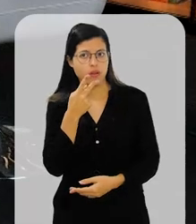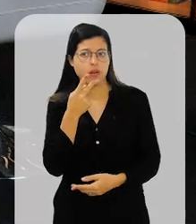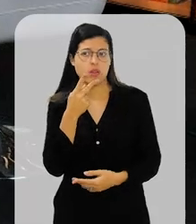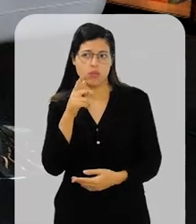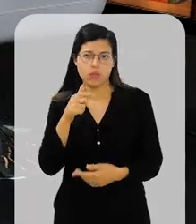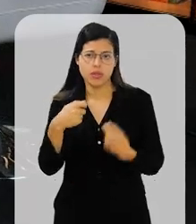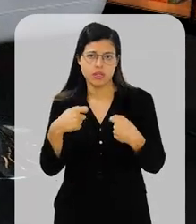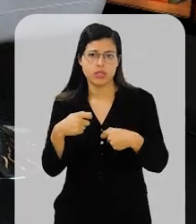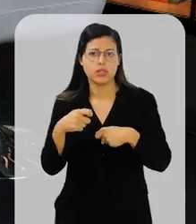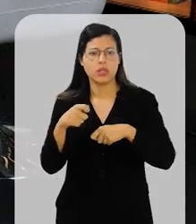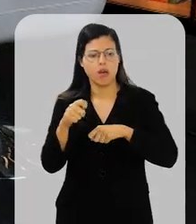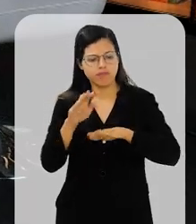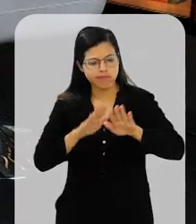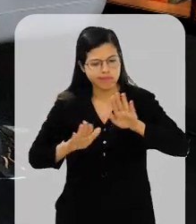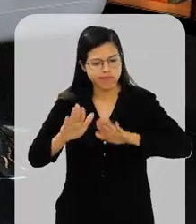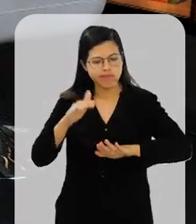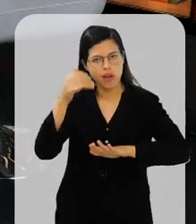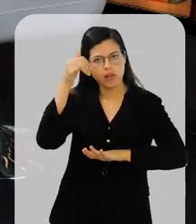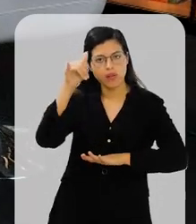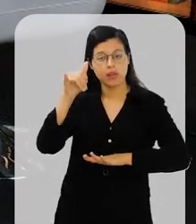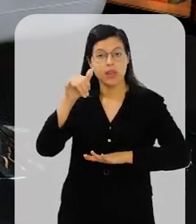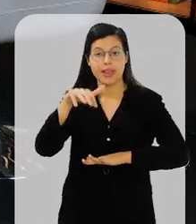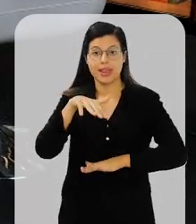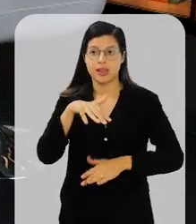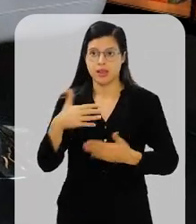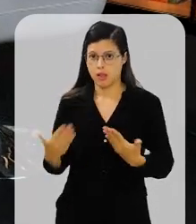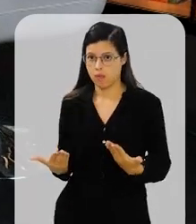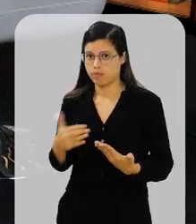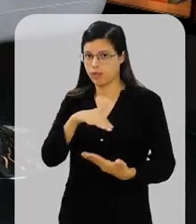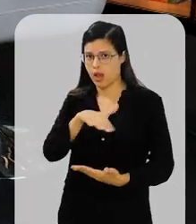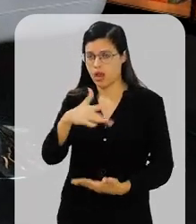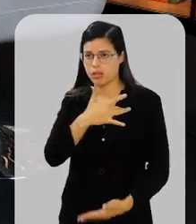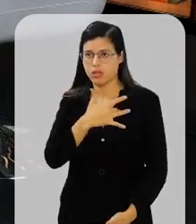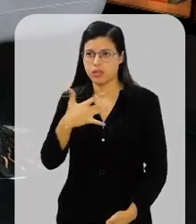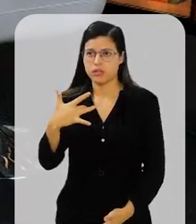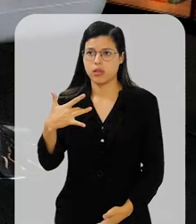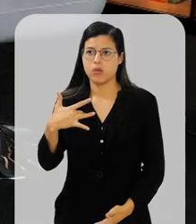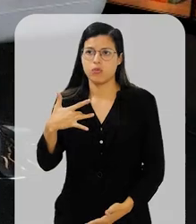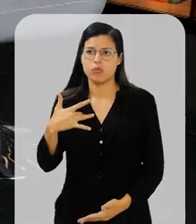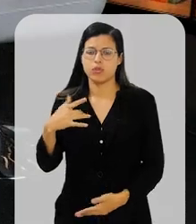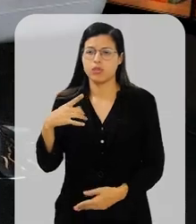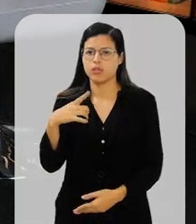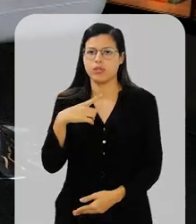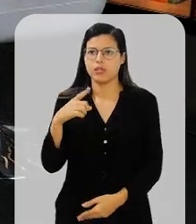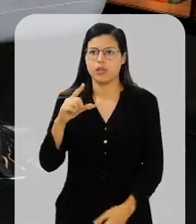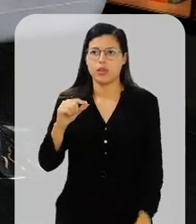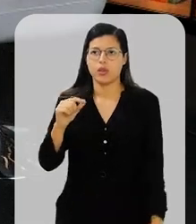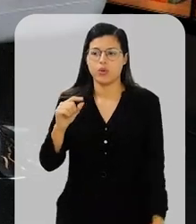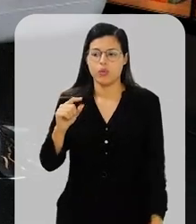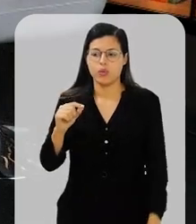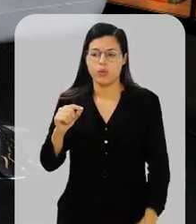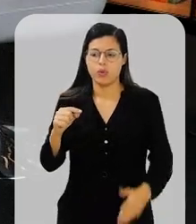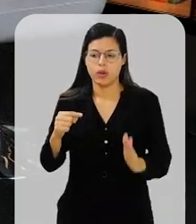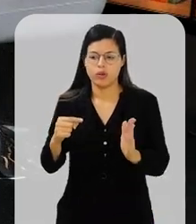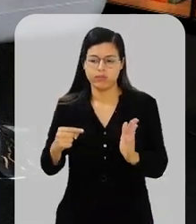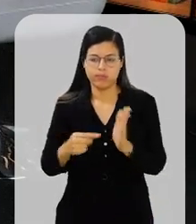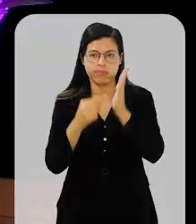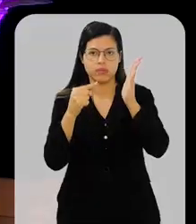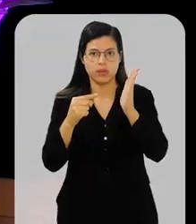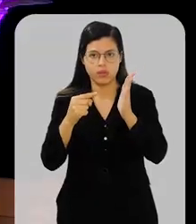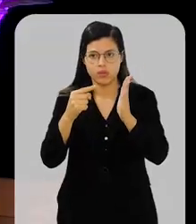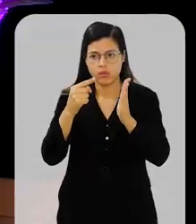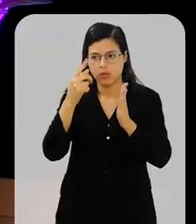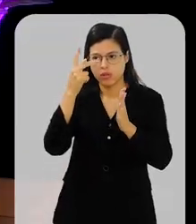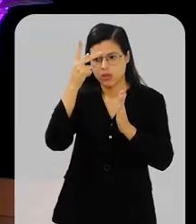Isso. Muitas vezes é a precaução. Então, no campo da saúde, nós temos a notificação compulsória. Então, se uma